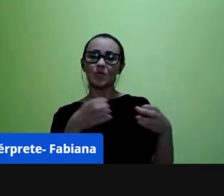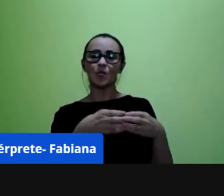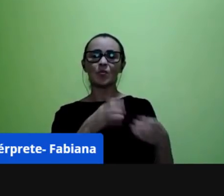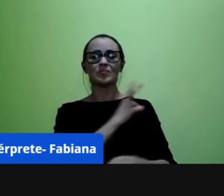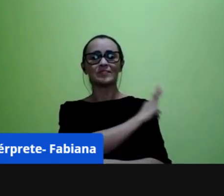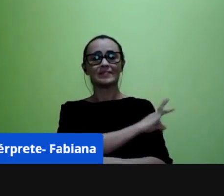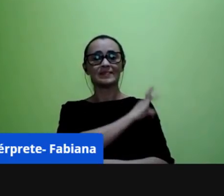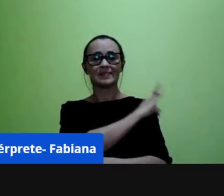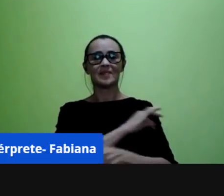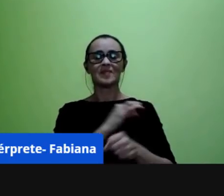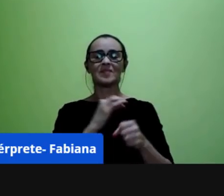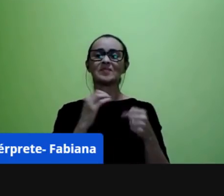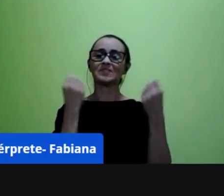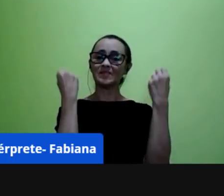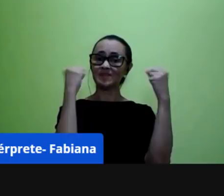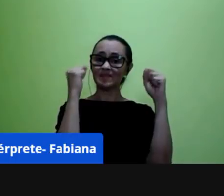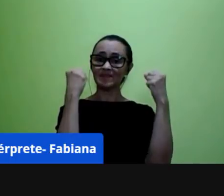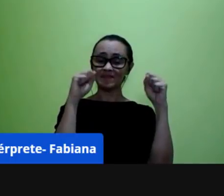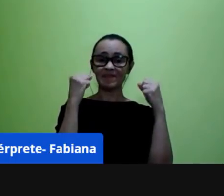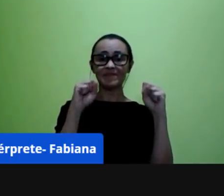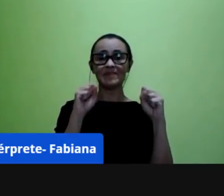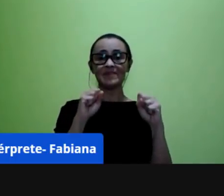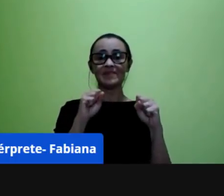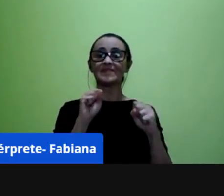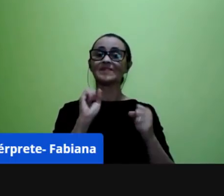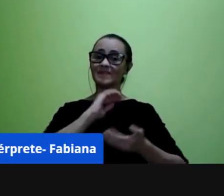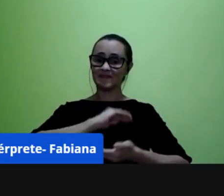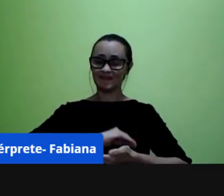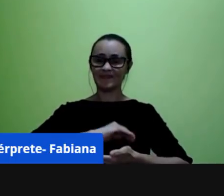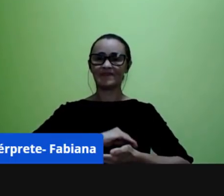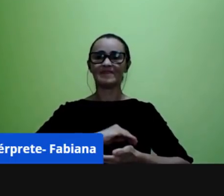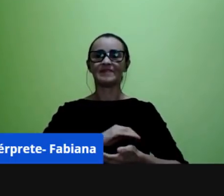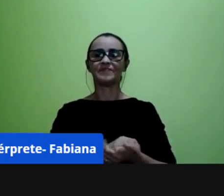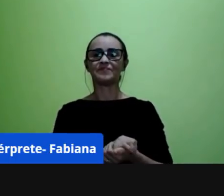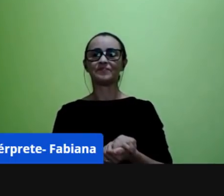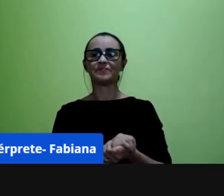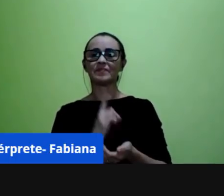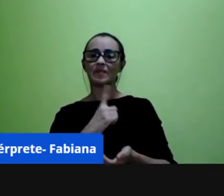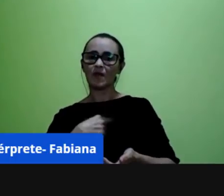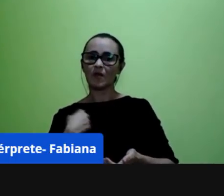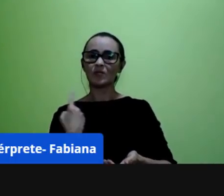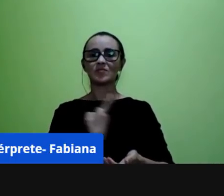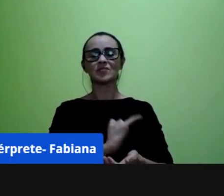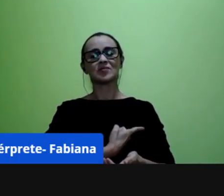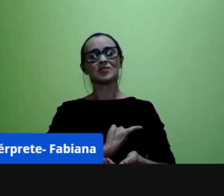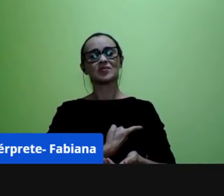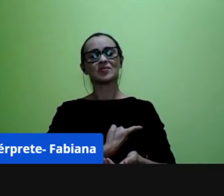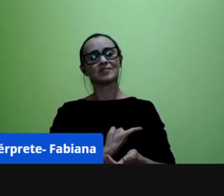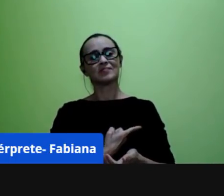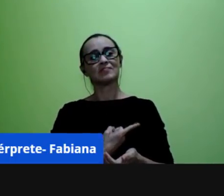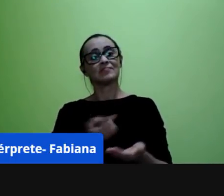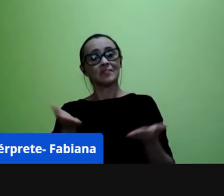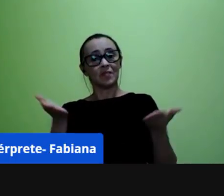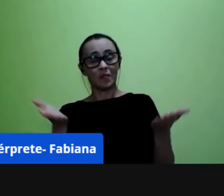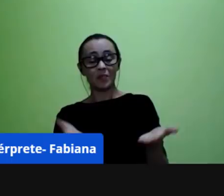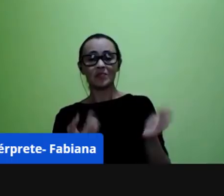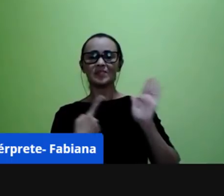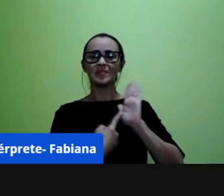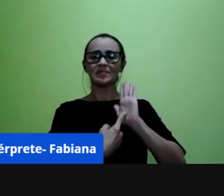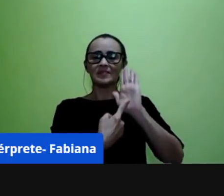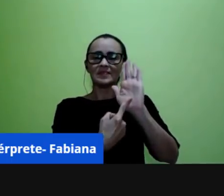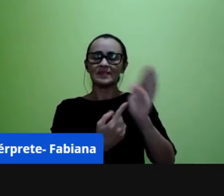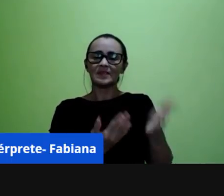física da GETEM, ali na CEMED. E nós estamos hoje aqui para apresentar para todos